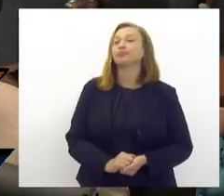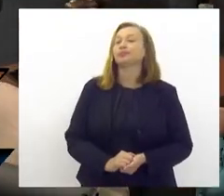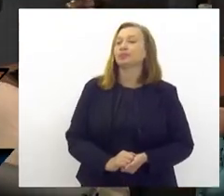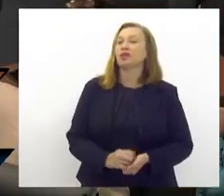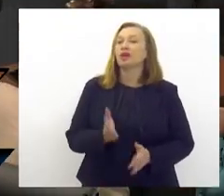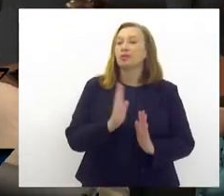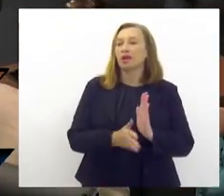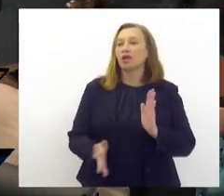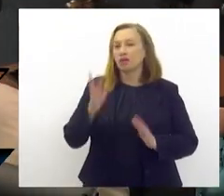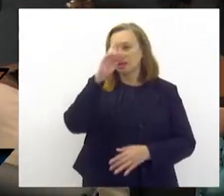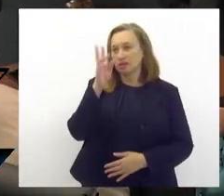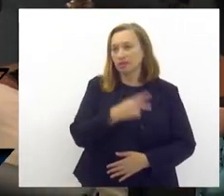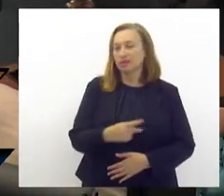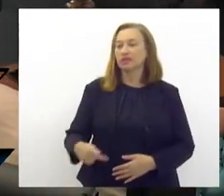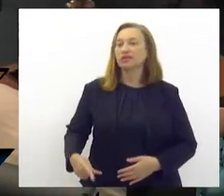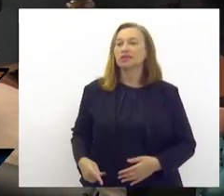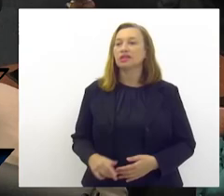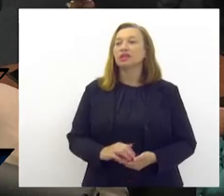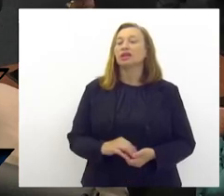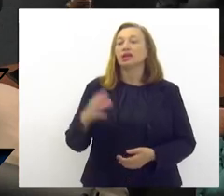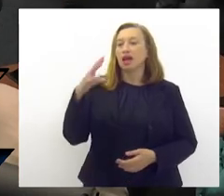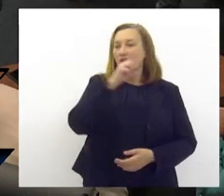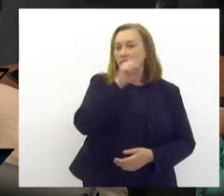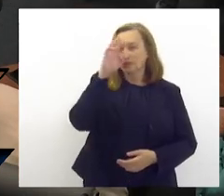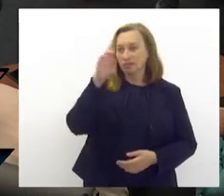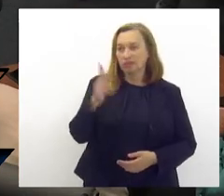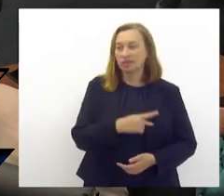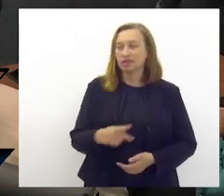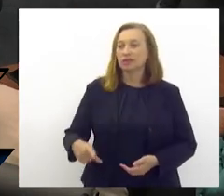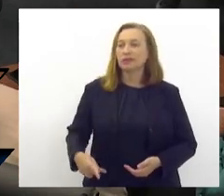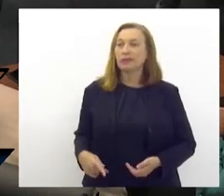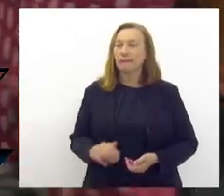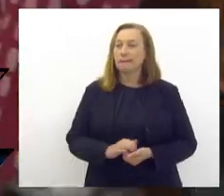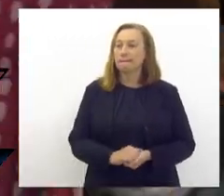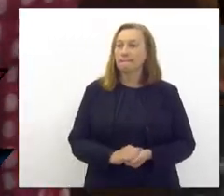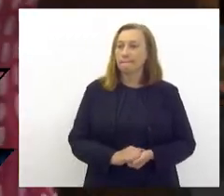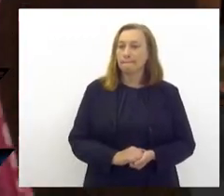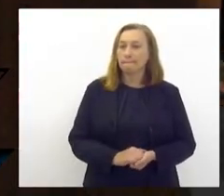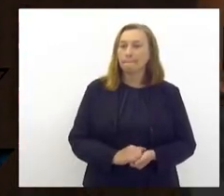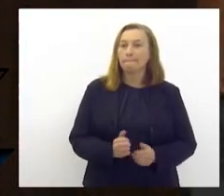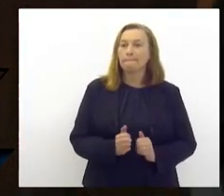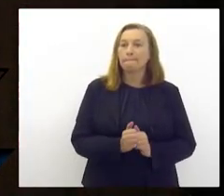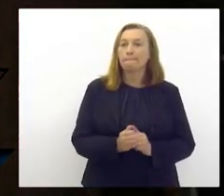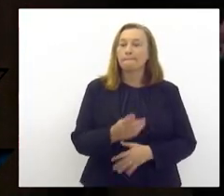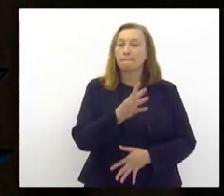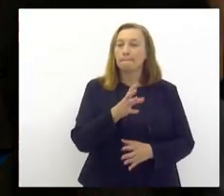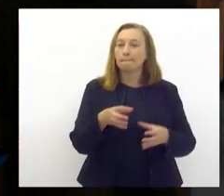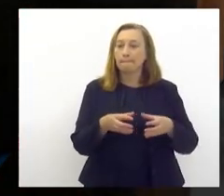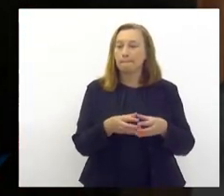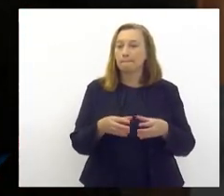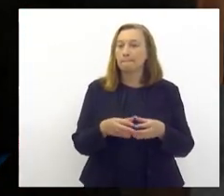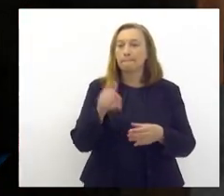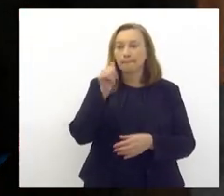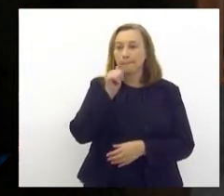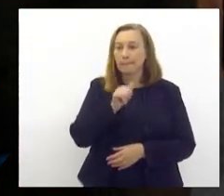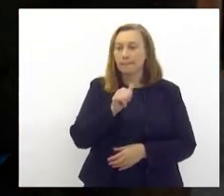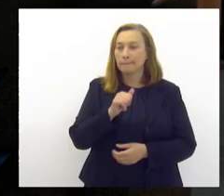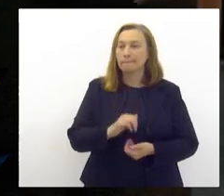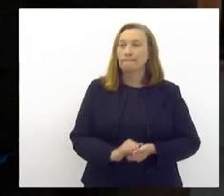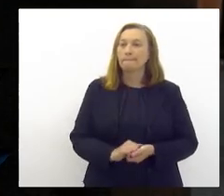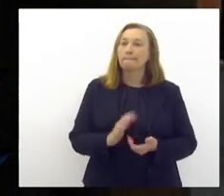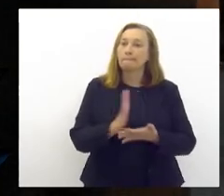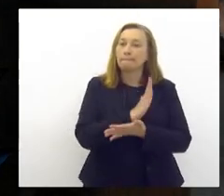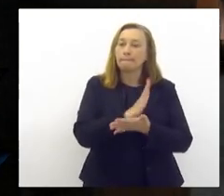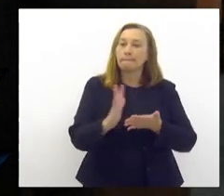Pela ordem, senhor presidente. Muito rápido, senhor presidente. É, a Comissão da Mulher, e aí está aqui